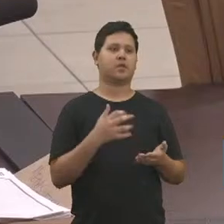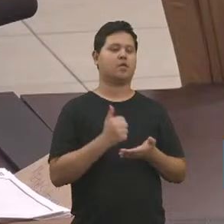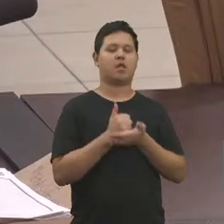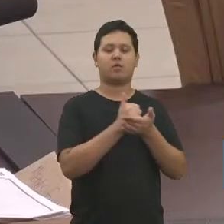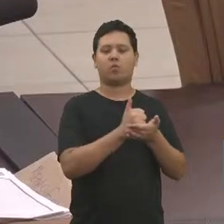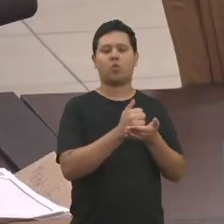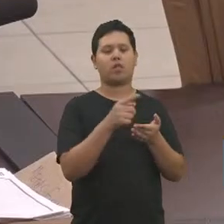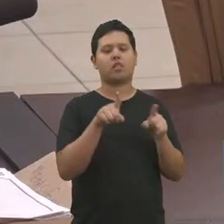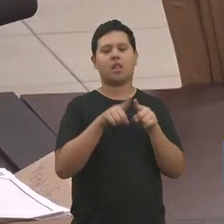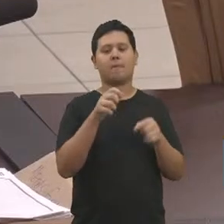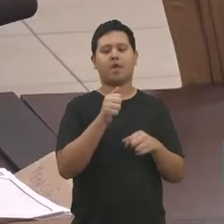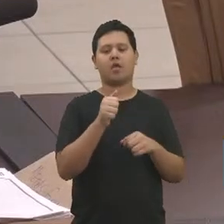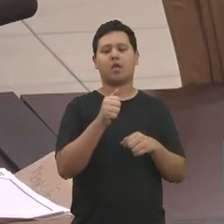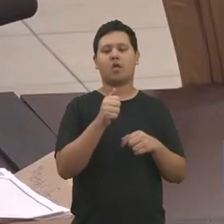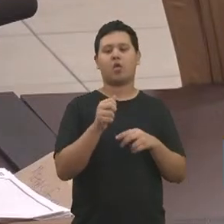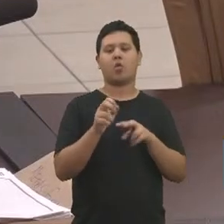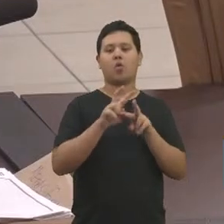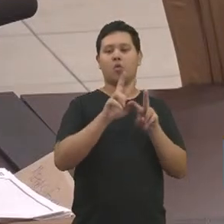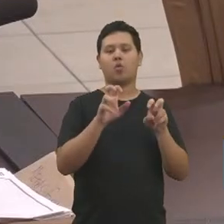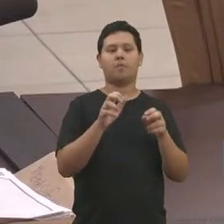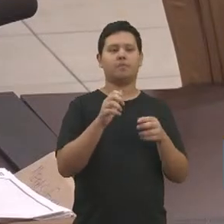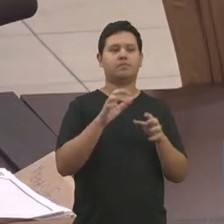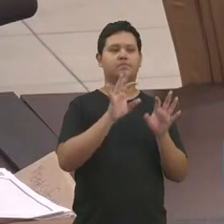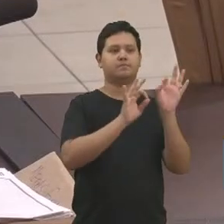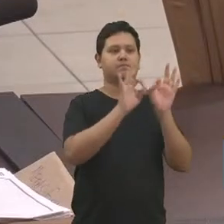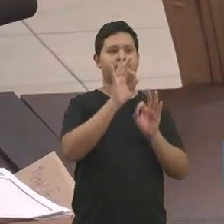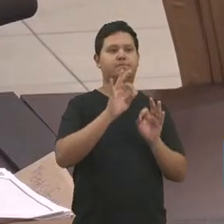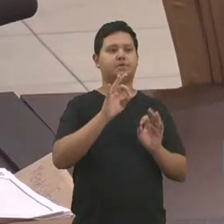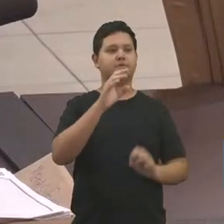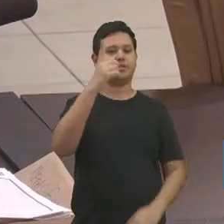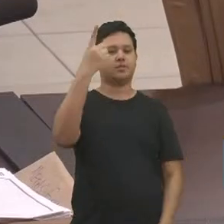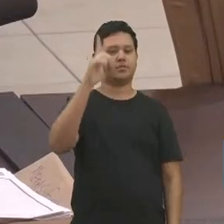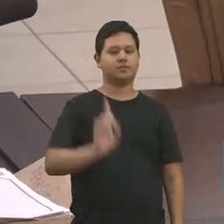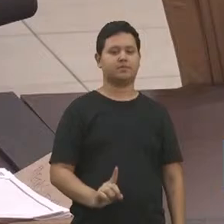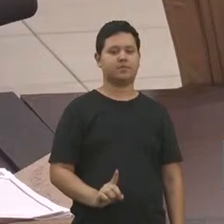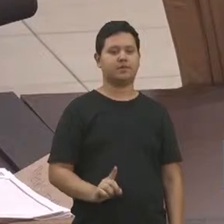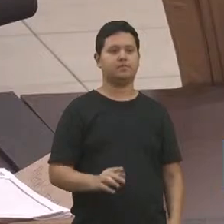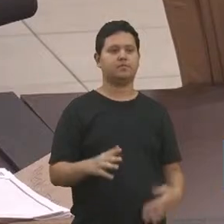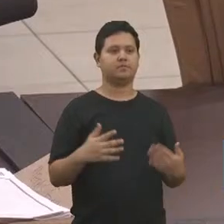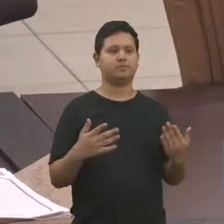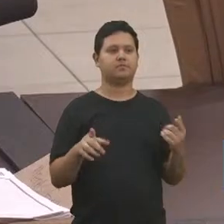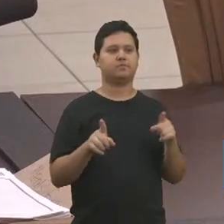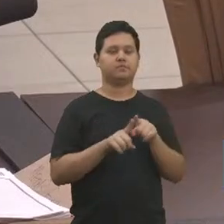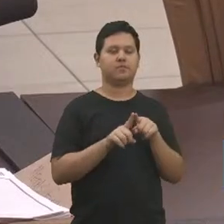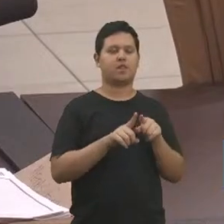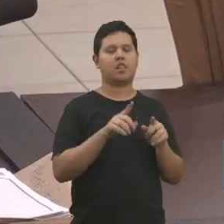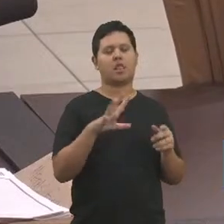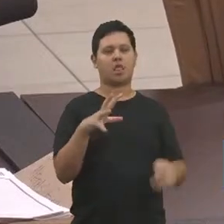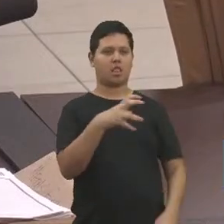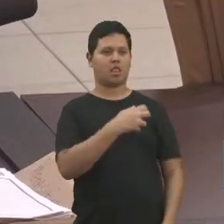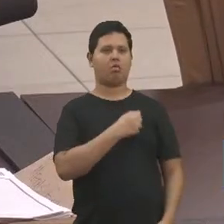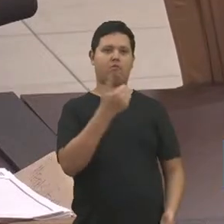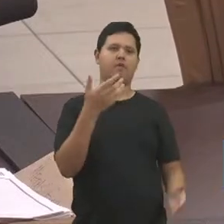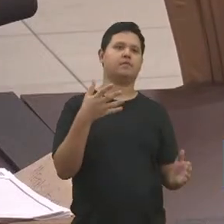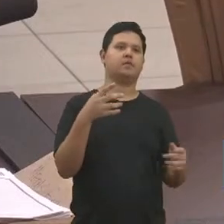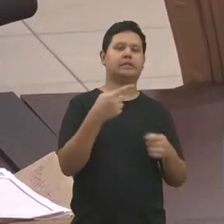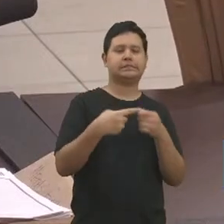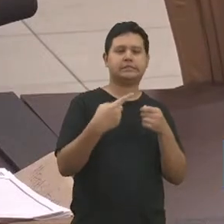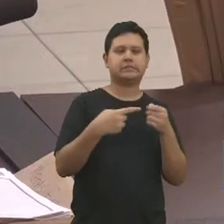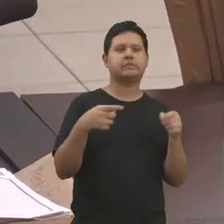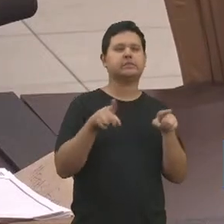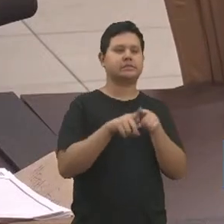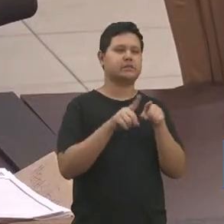constituídos, que diz respeito ao plano diretor. Porque a gente só vai destravar a cidade e aumentar, como você